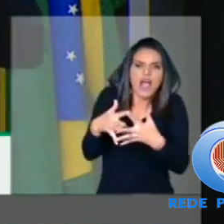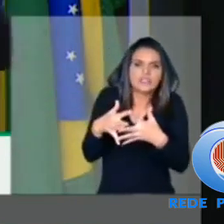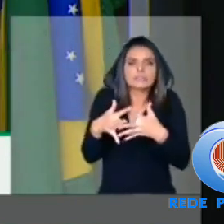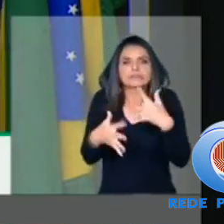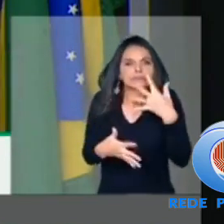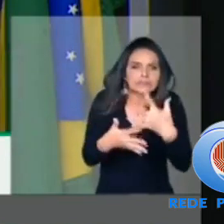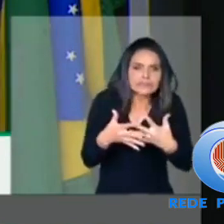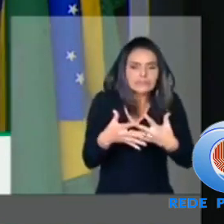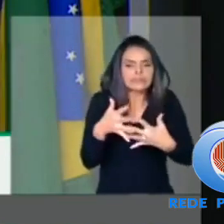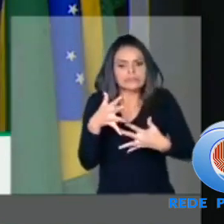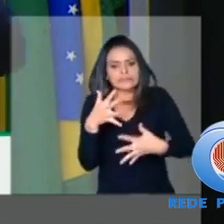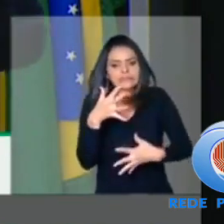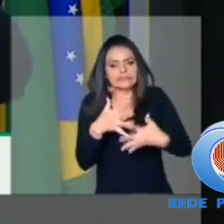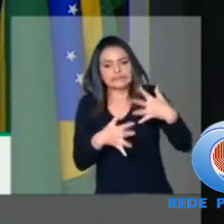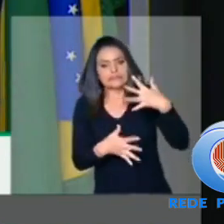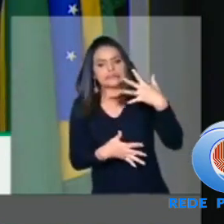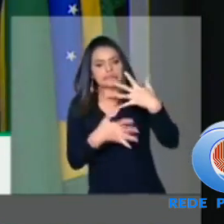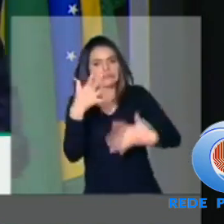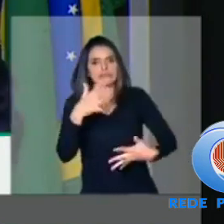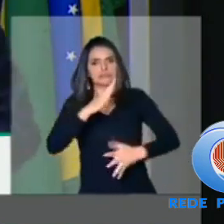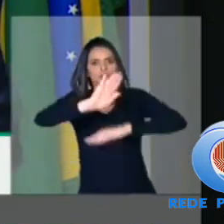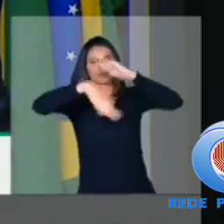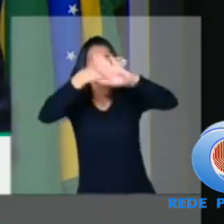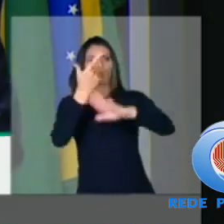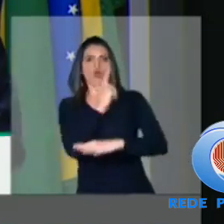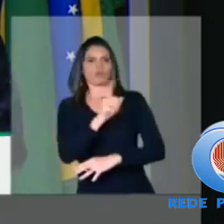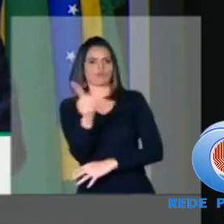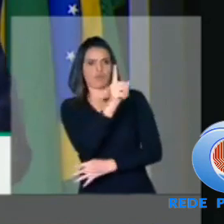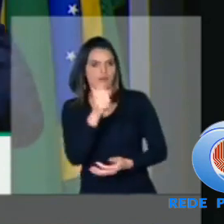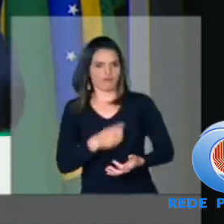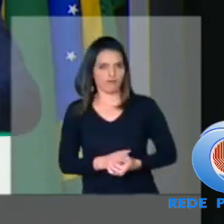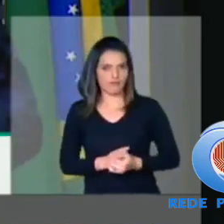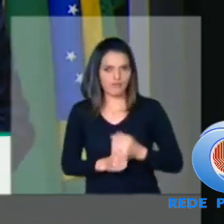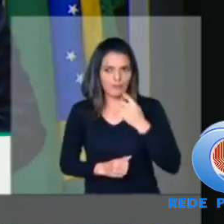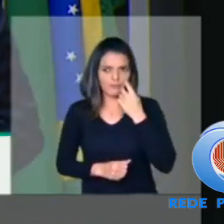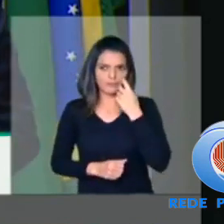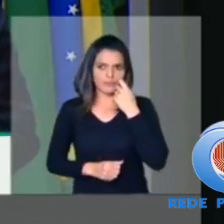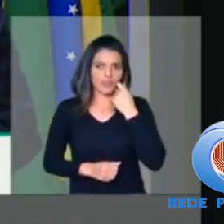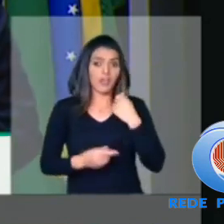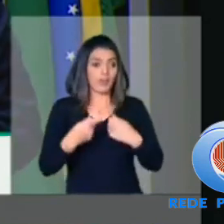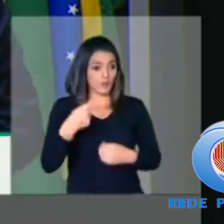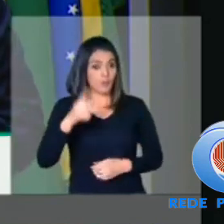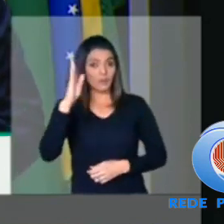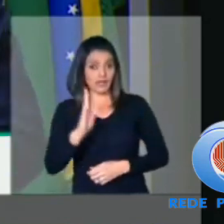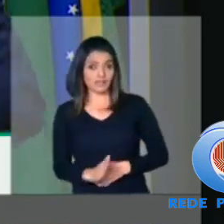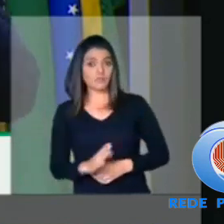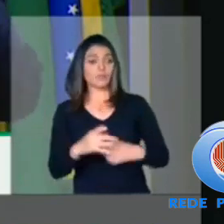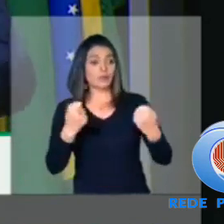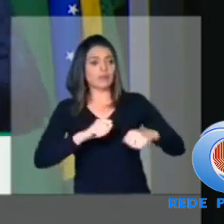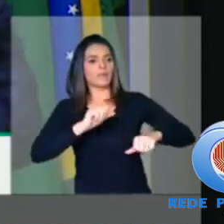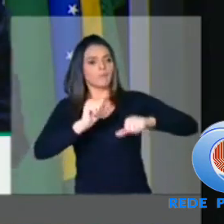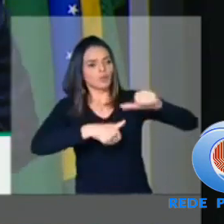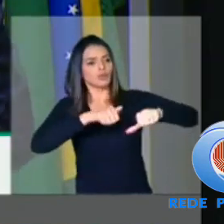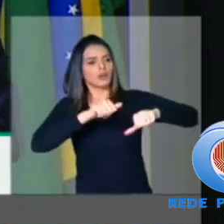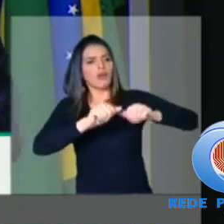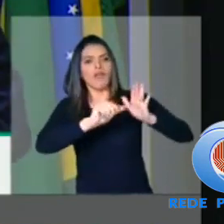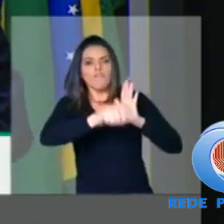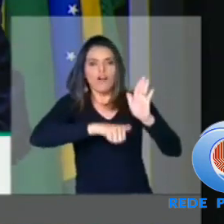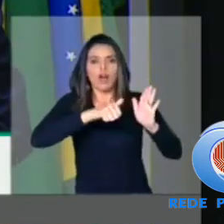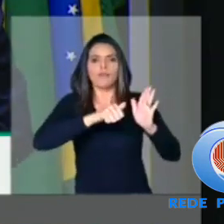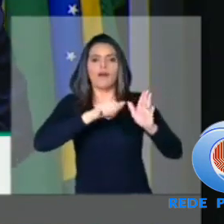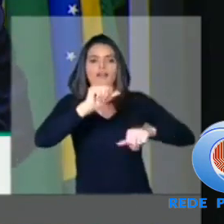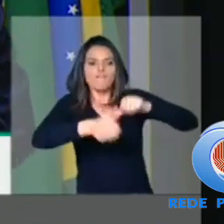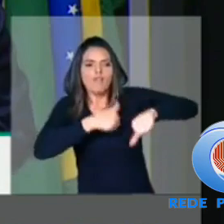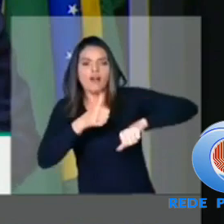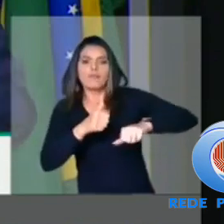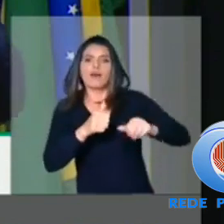mais num país de reformas que nós estamos vivendo. Tendo em vista a reforma trabalhista, tendo em vista a